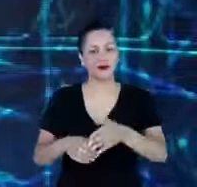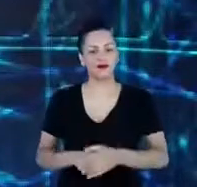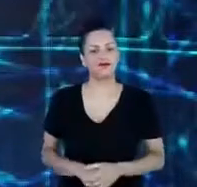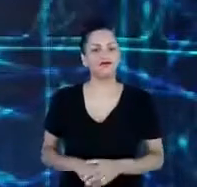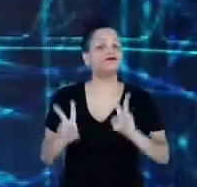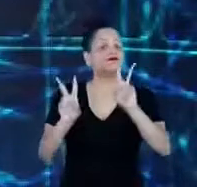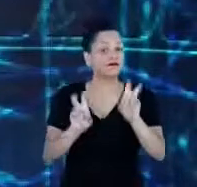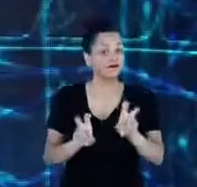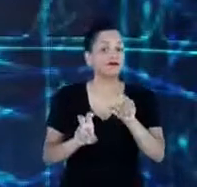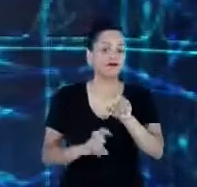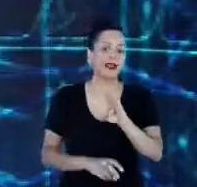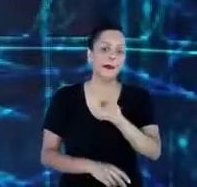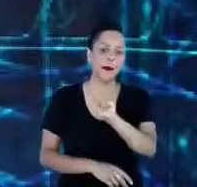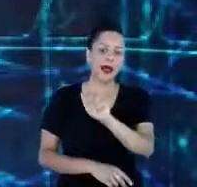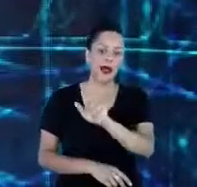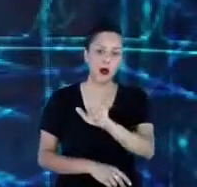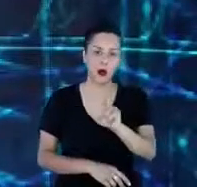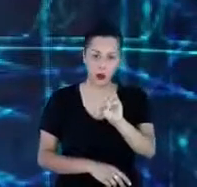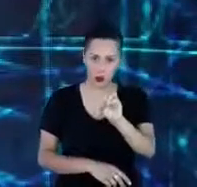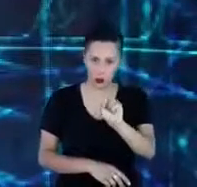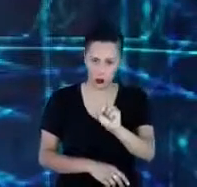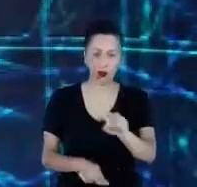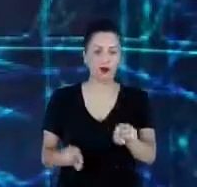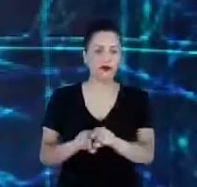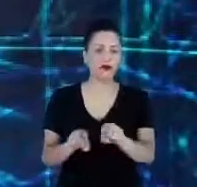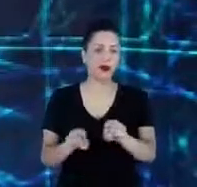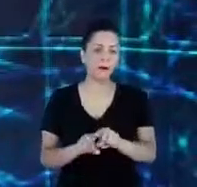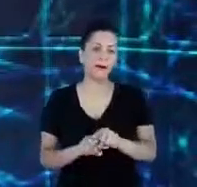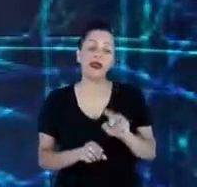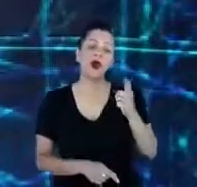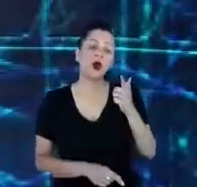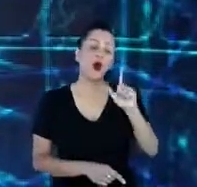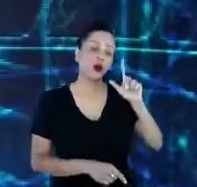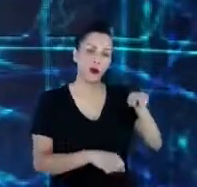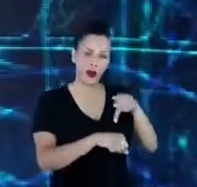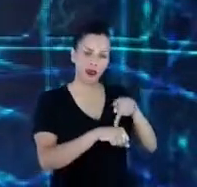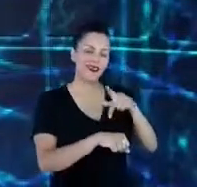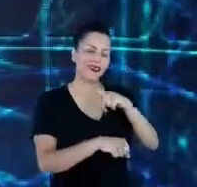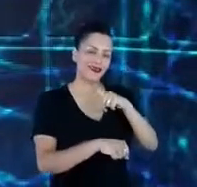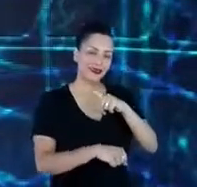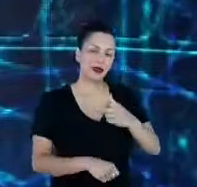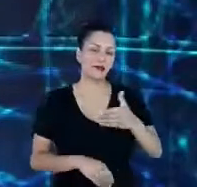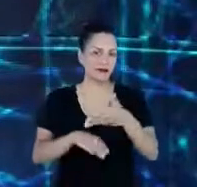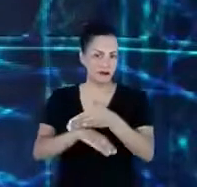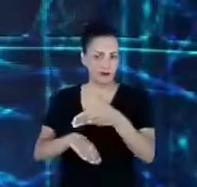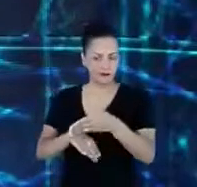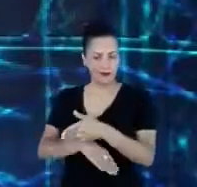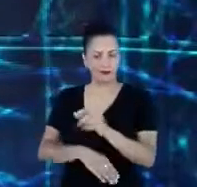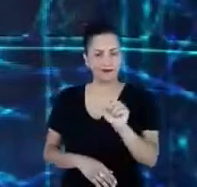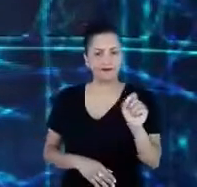o Barroso ele vamos trazer também uma experiência internacional a gente vai ter o